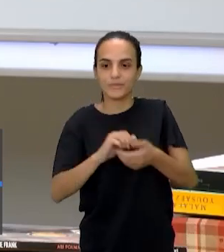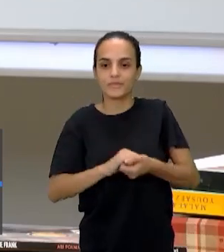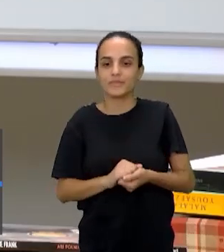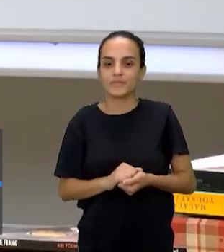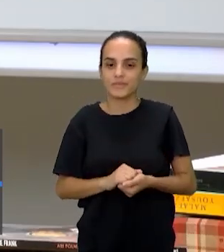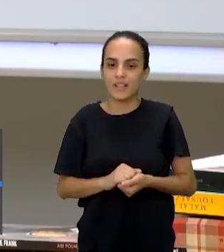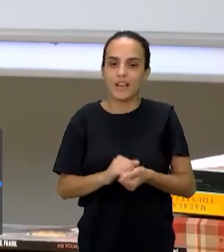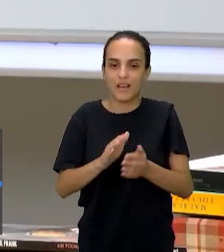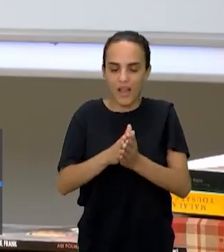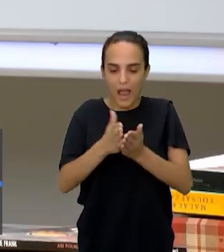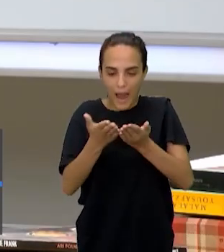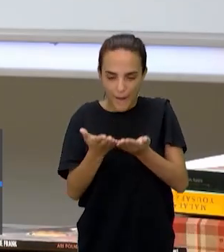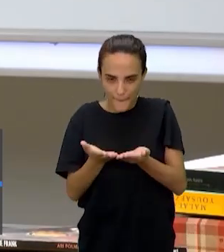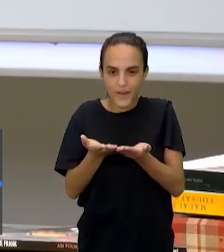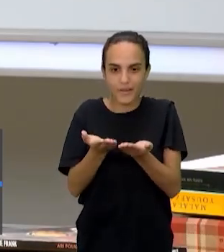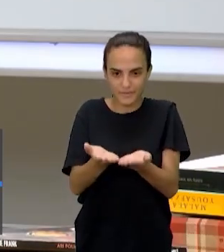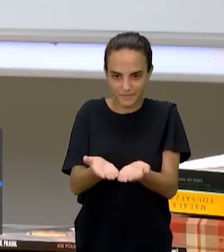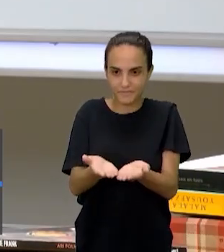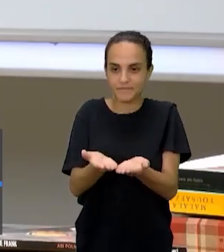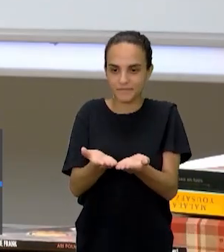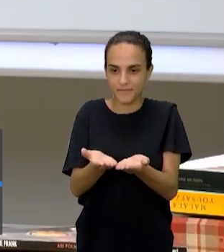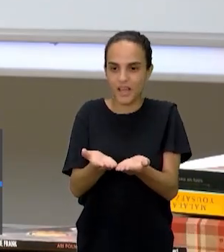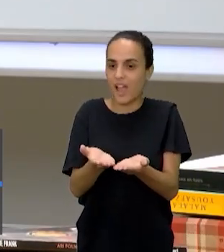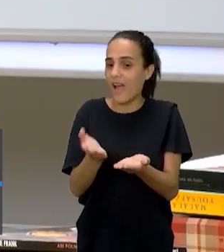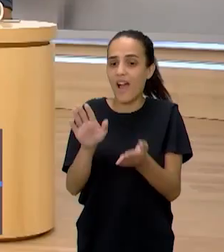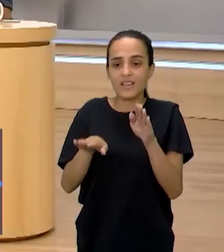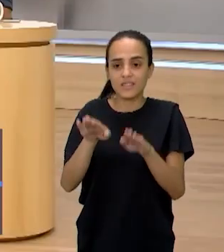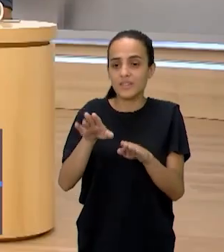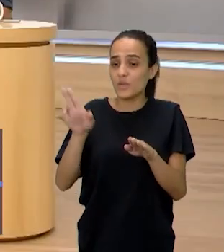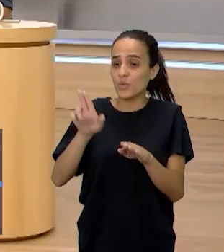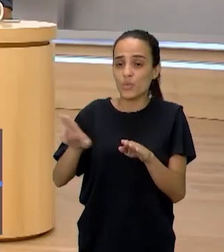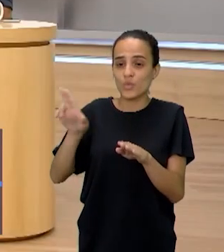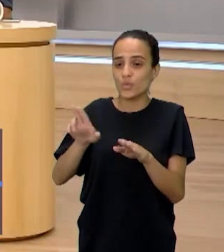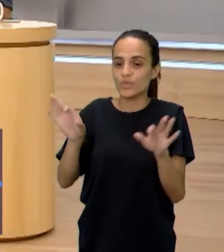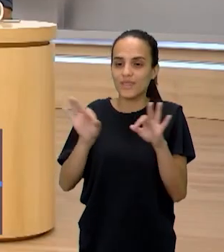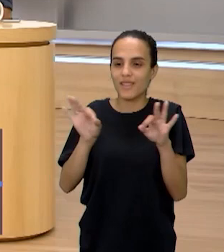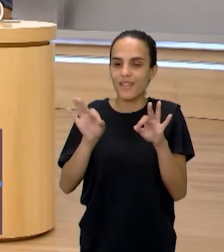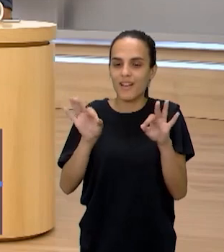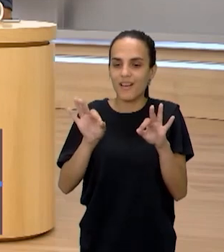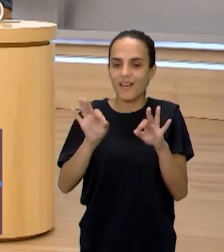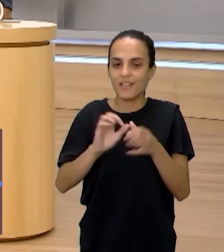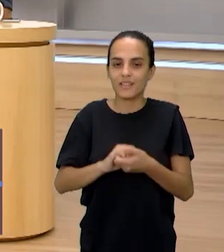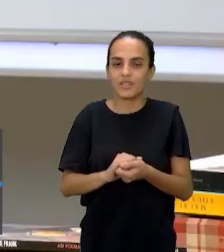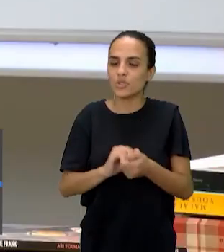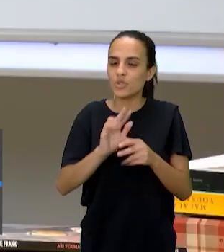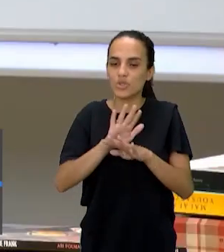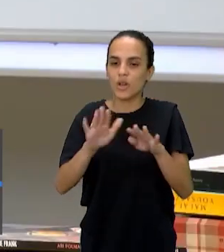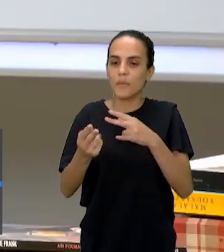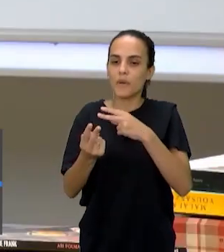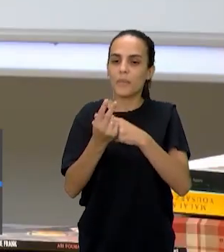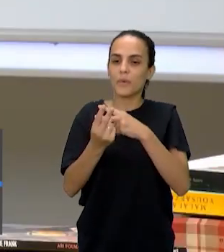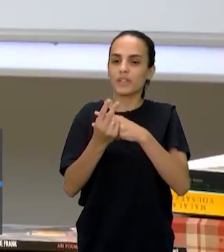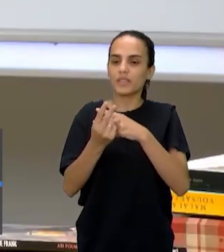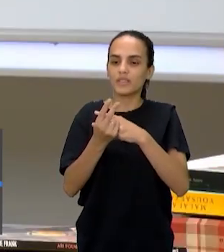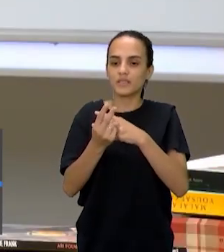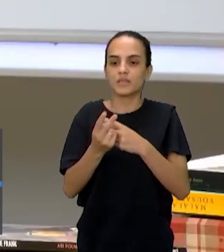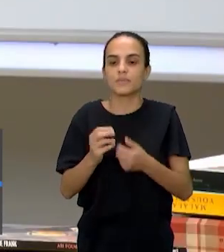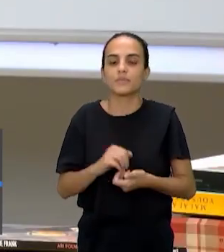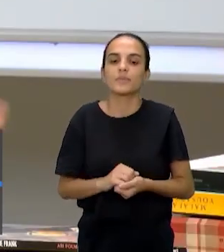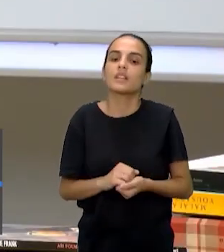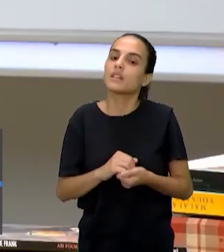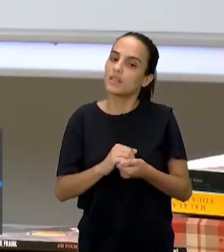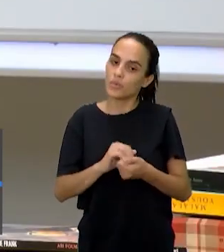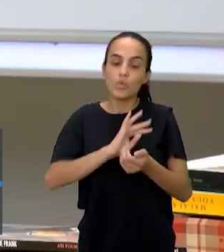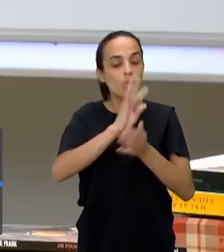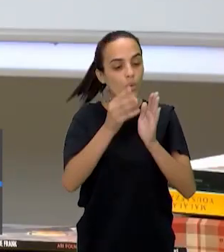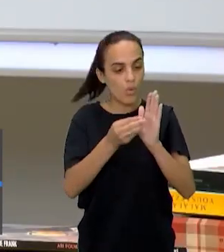deixar aqui, porque aqui vai ser... Né? Será que eu acabo não usando como uma ferramenta, tal, para me proteger? Mas, na verdade, eu não leio, eu não analiso. Todos